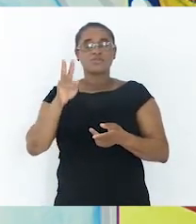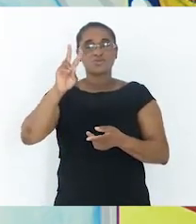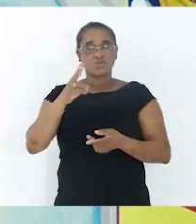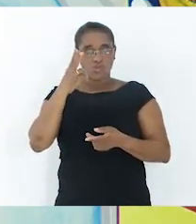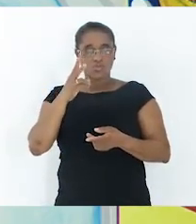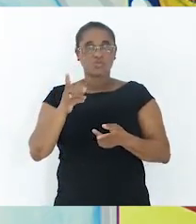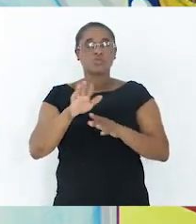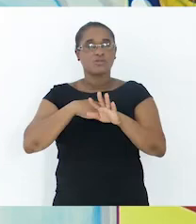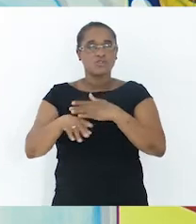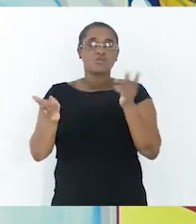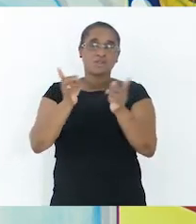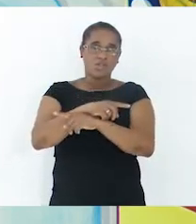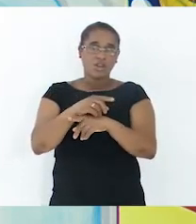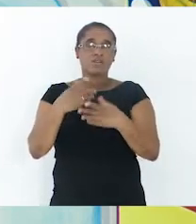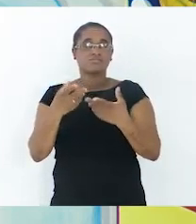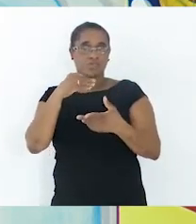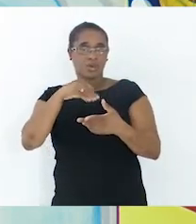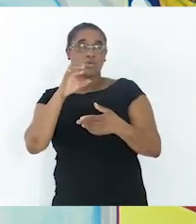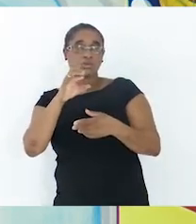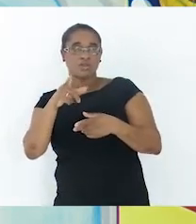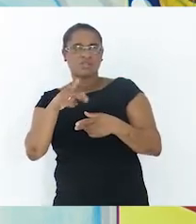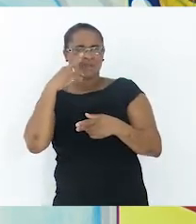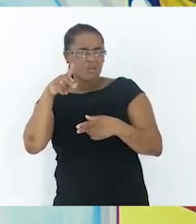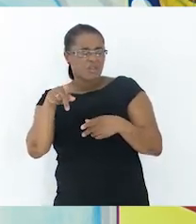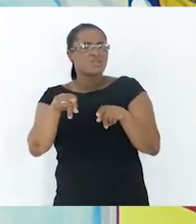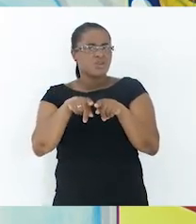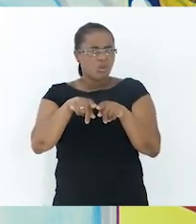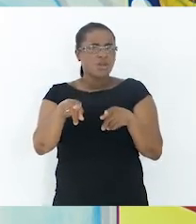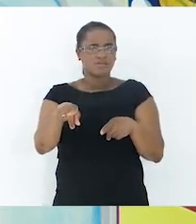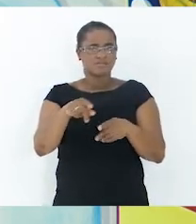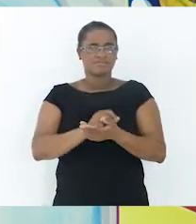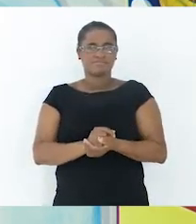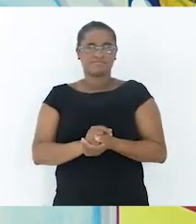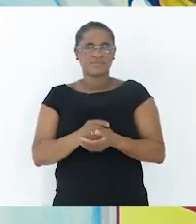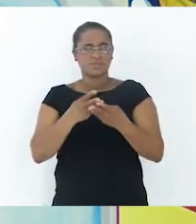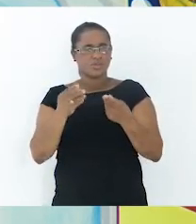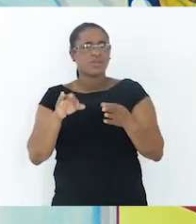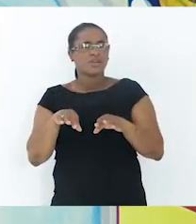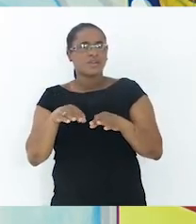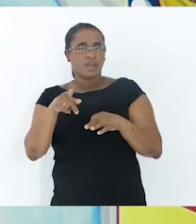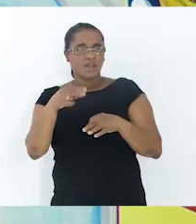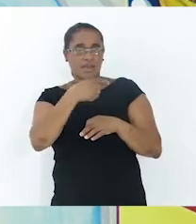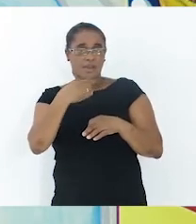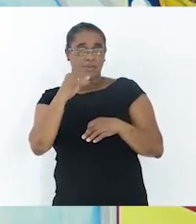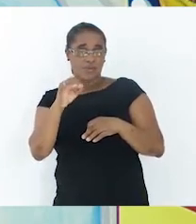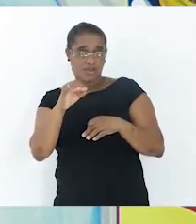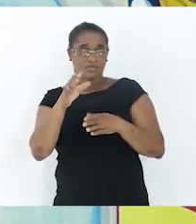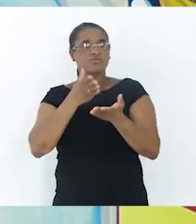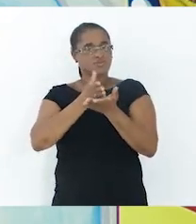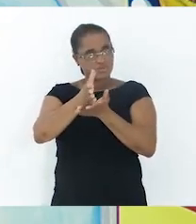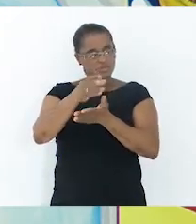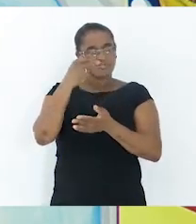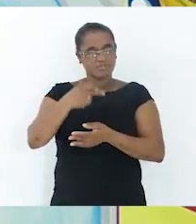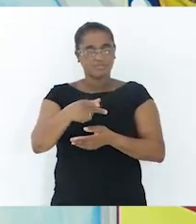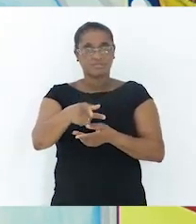propriedade comutativa. Vamos ver se tem o mesmo resultado. Aqui, menos 20 mantém-se, o aditivo